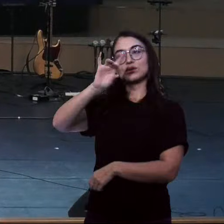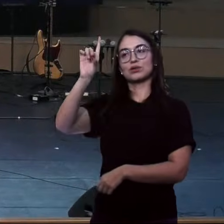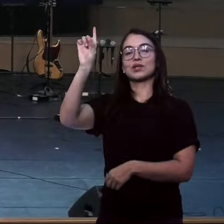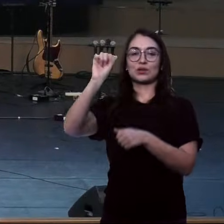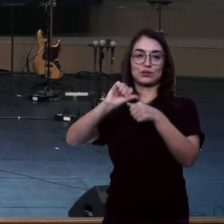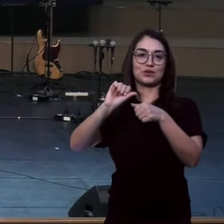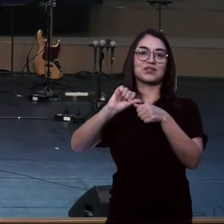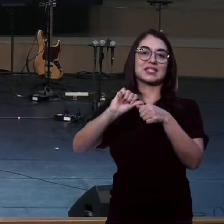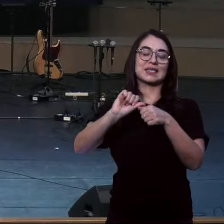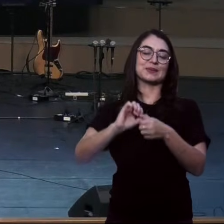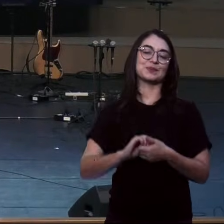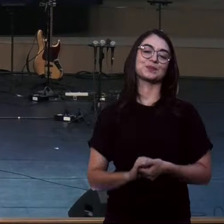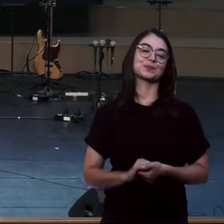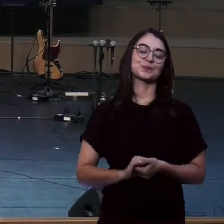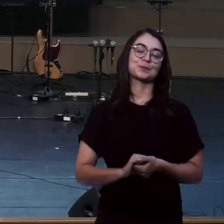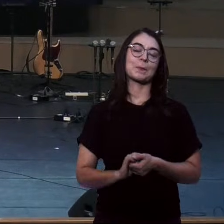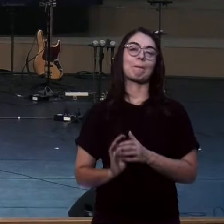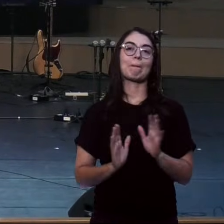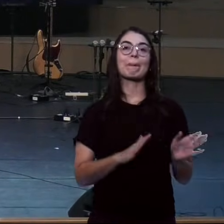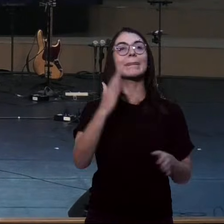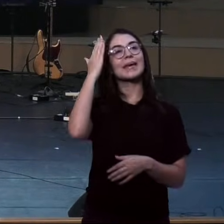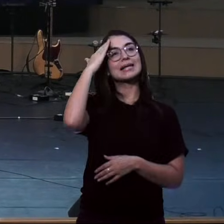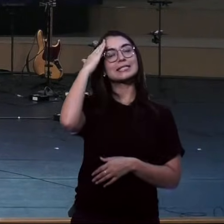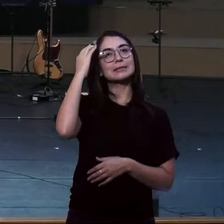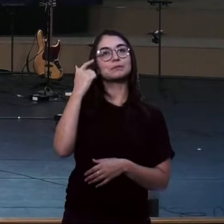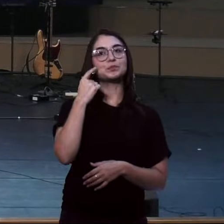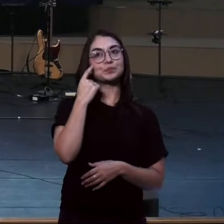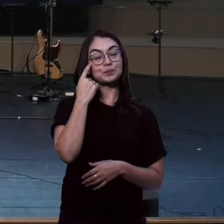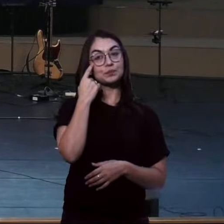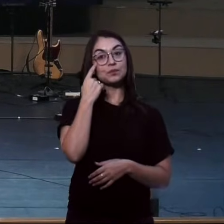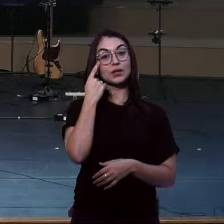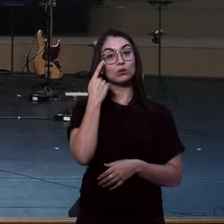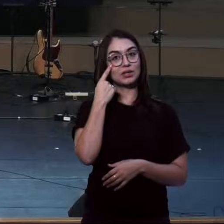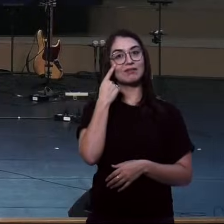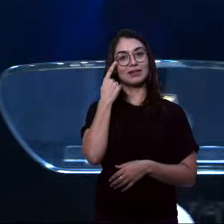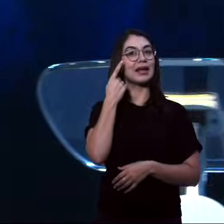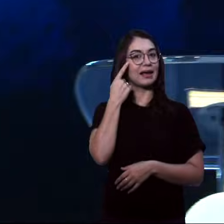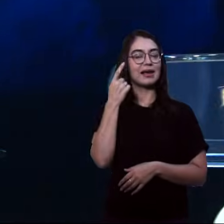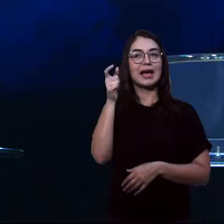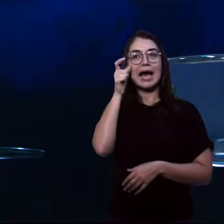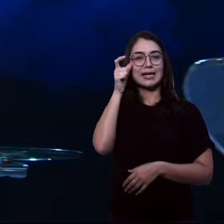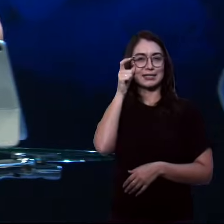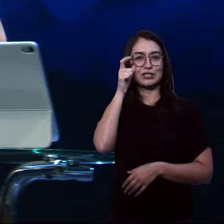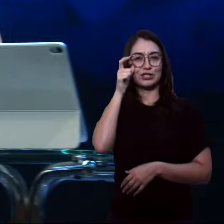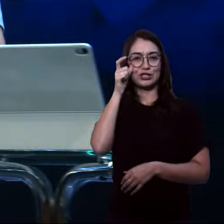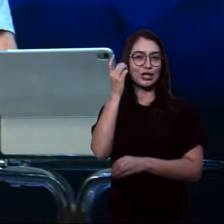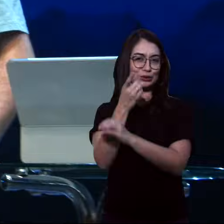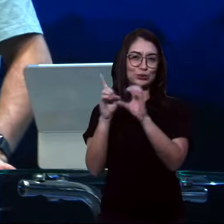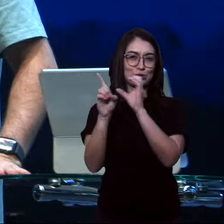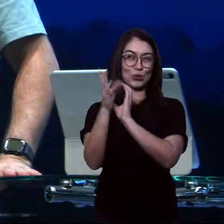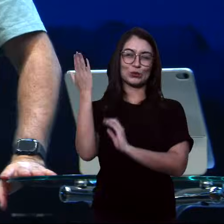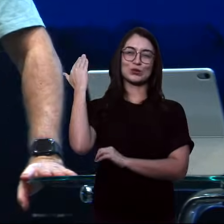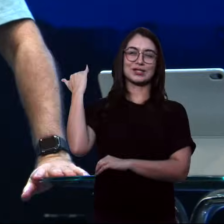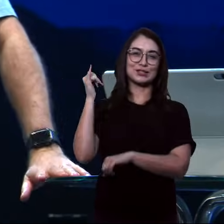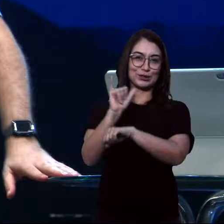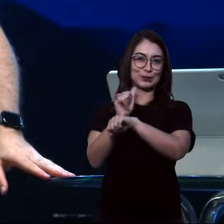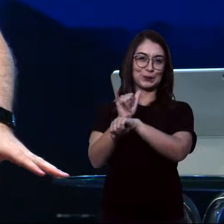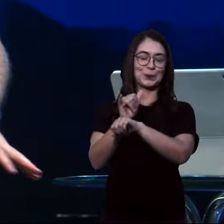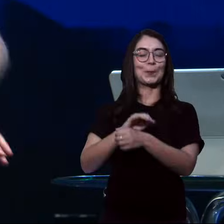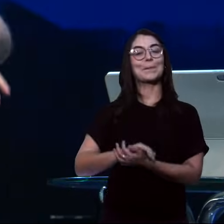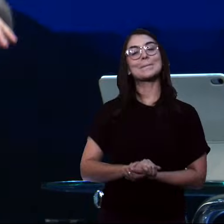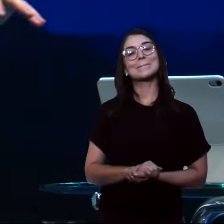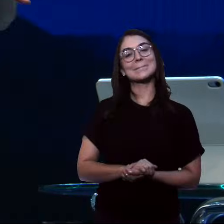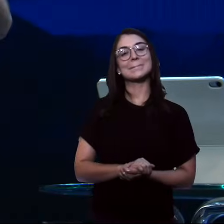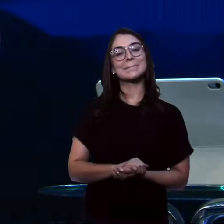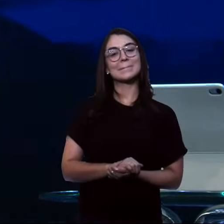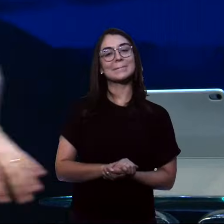vida. E sabe o que é interessante? Eu estava vendo esse culto velho lá, e eu vi